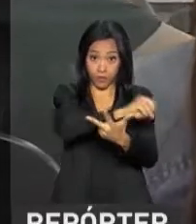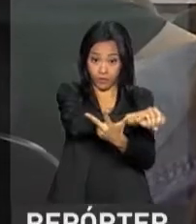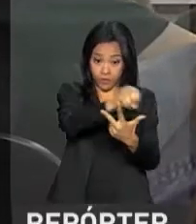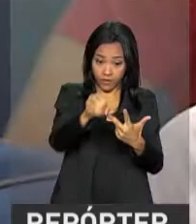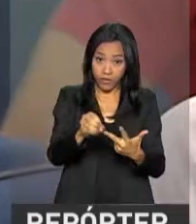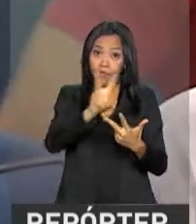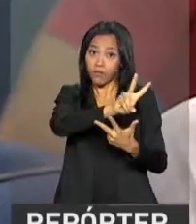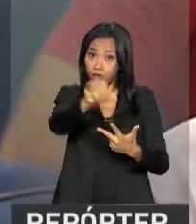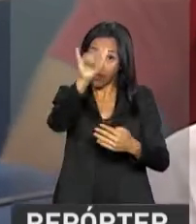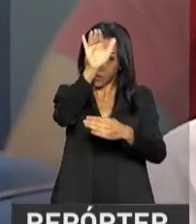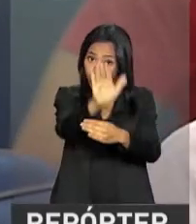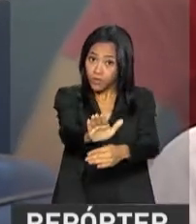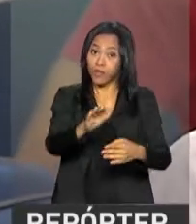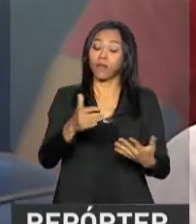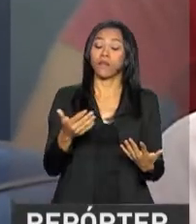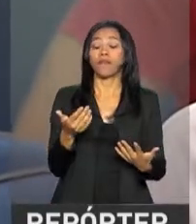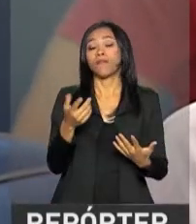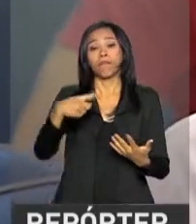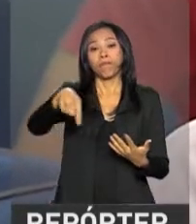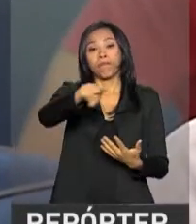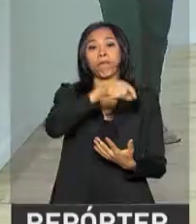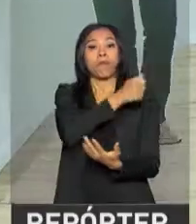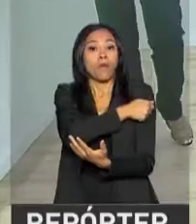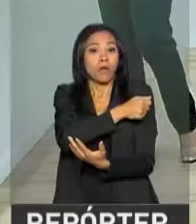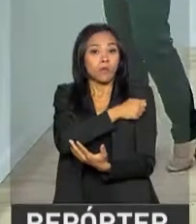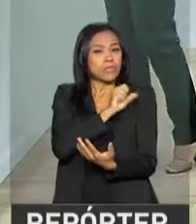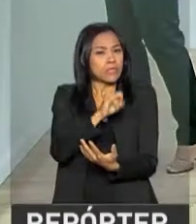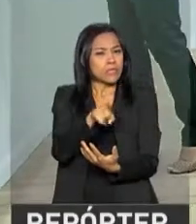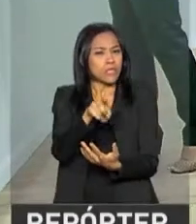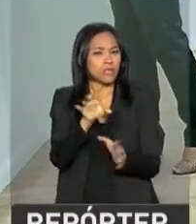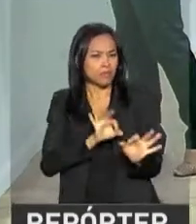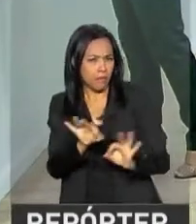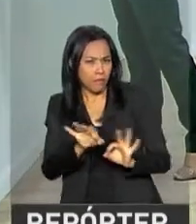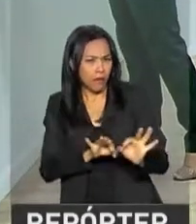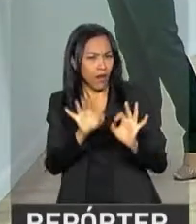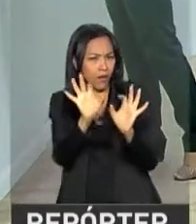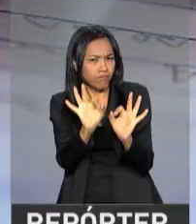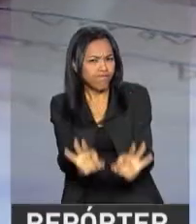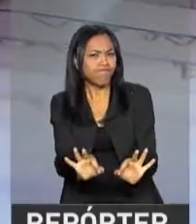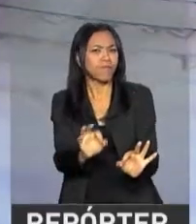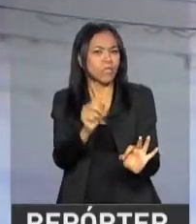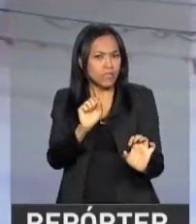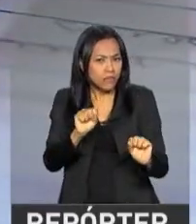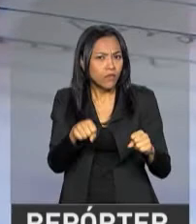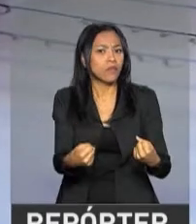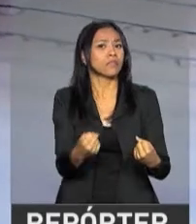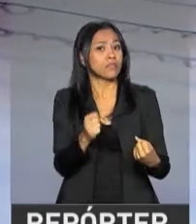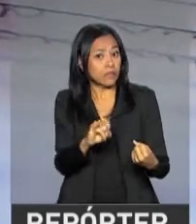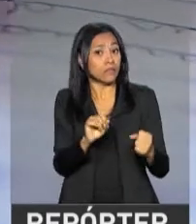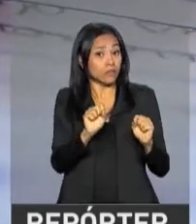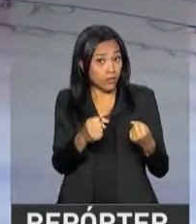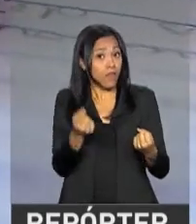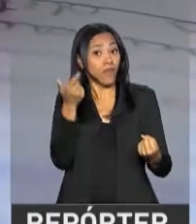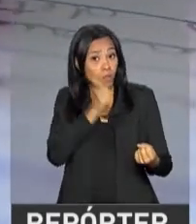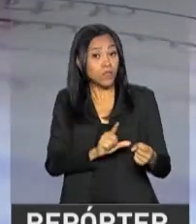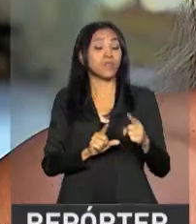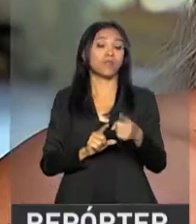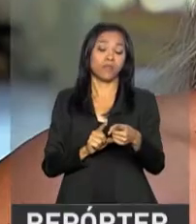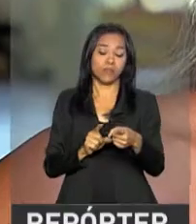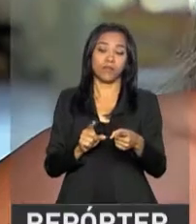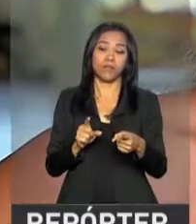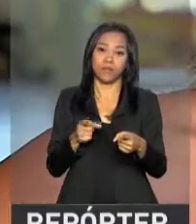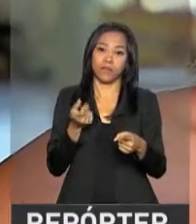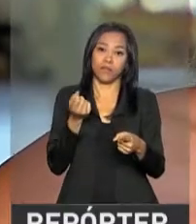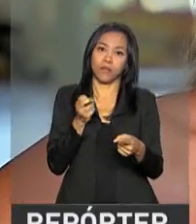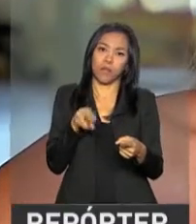ajudar esse nosso aluno e se ele realmente se preparar ele realmente se esforçar ele vai conseguir uma boa nota e ele